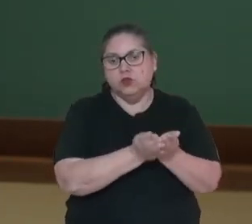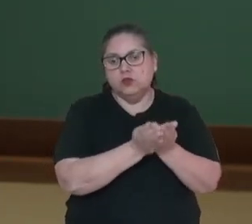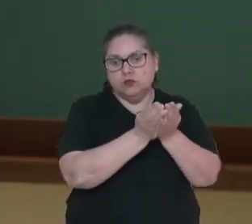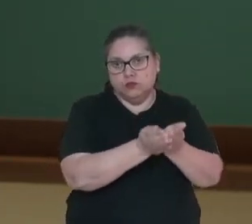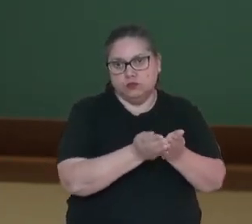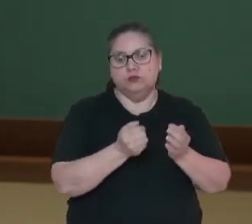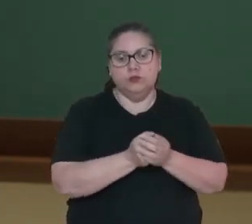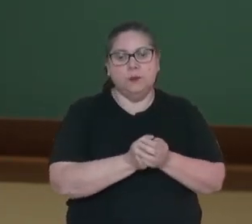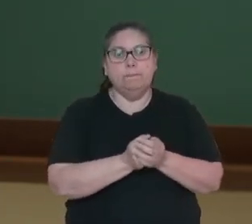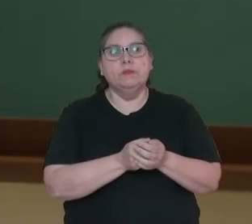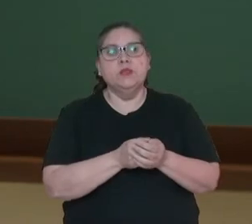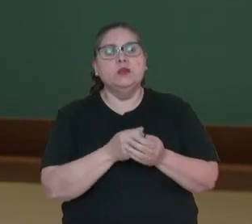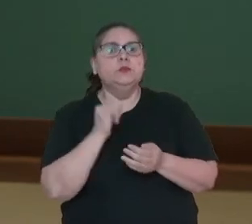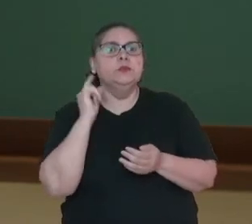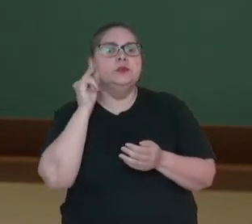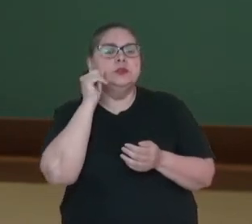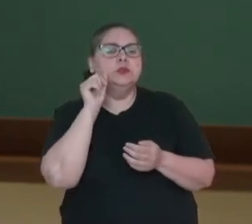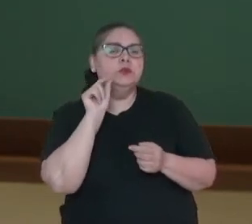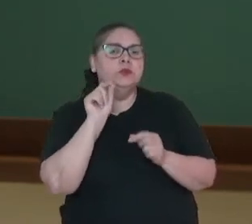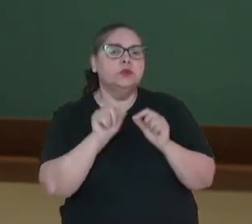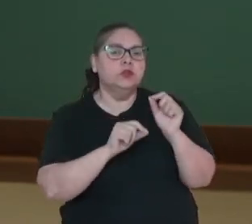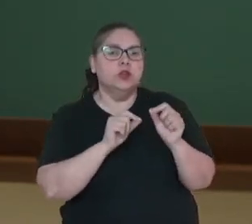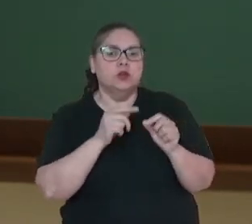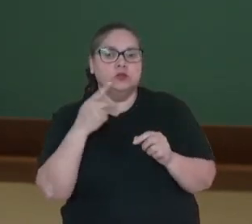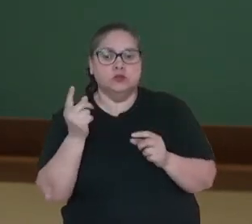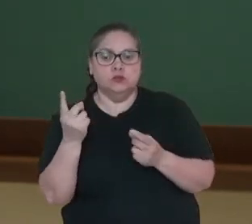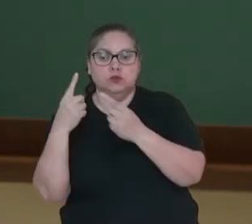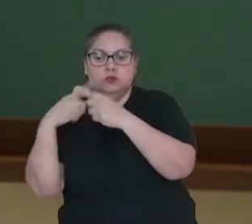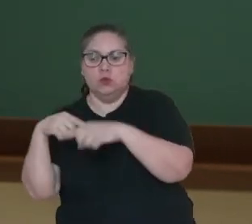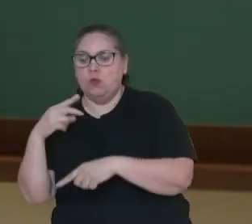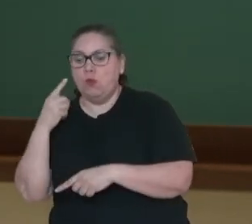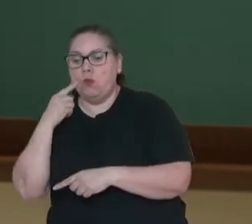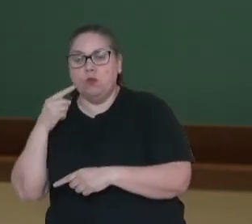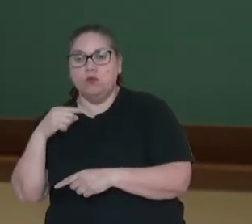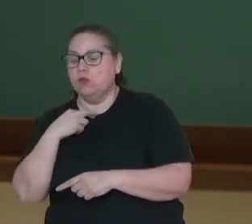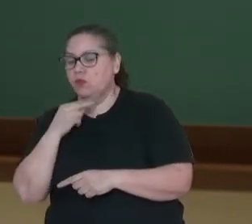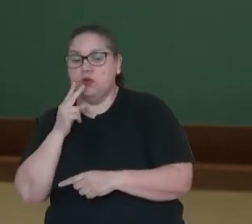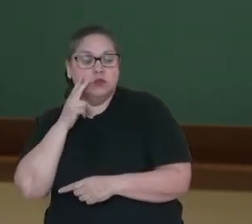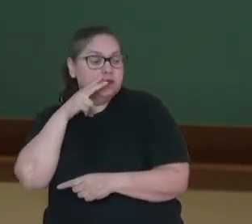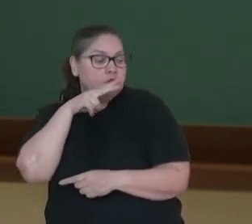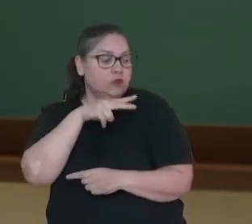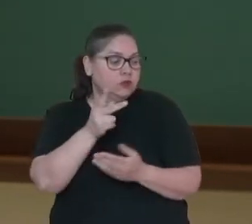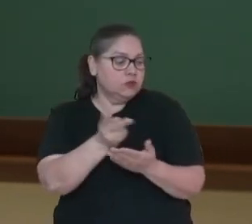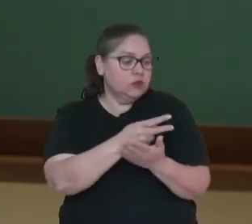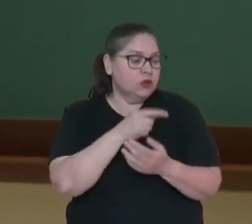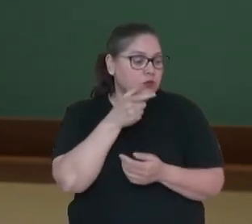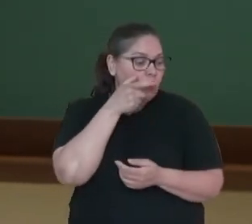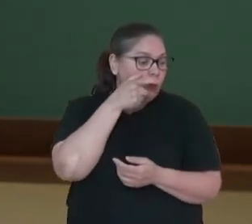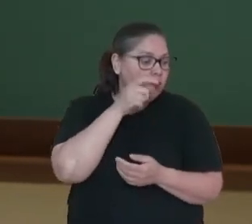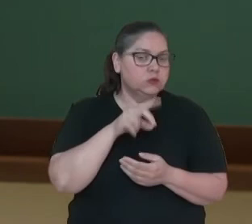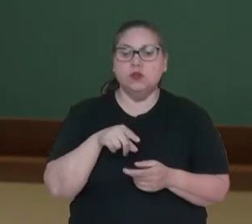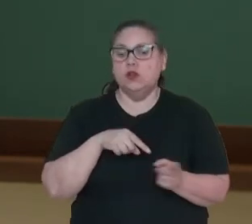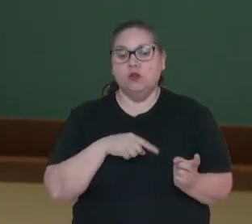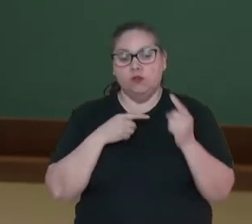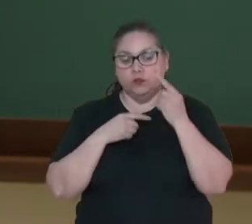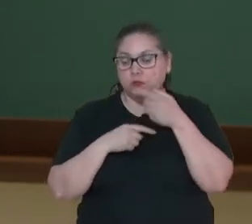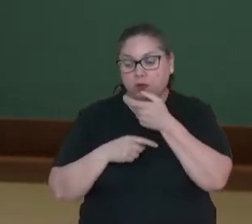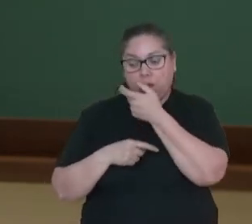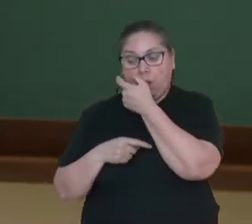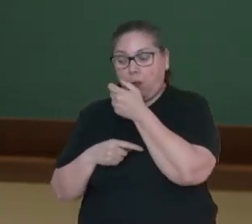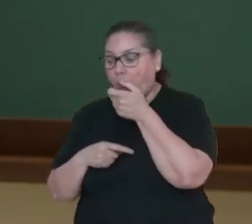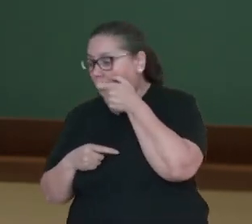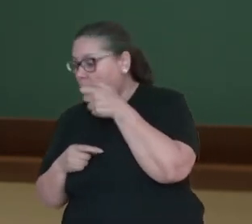sua frota. Importante o seguinte, o seu adversário não pode ver aonde que você está desenhando e nem você pode ver